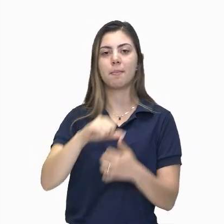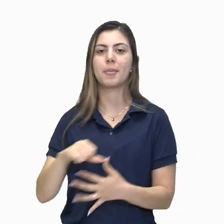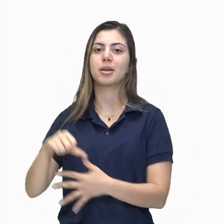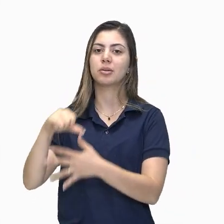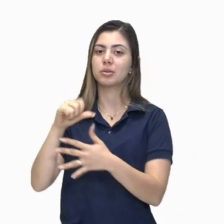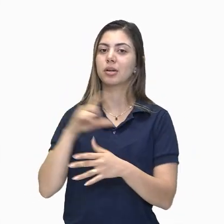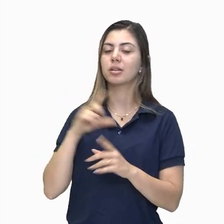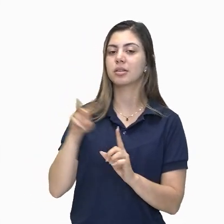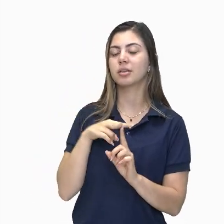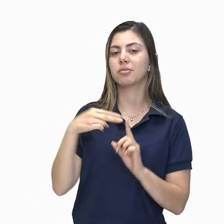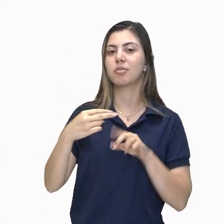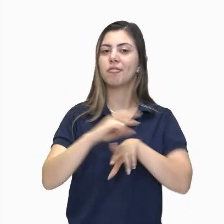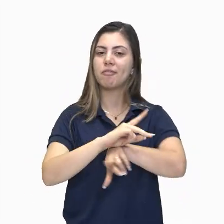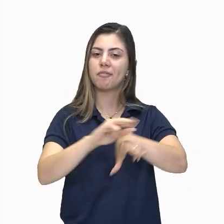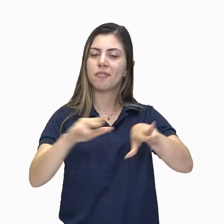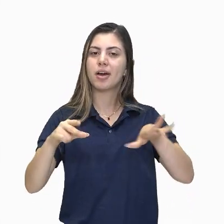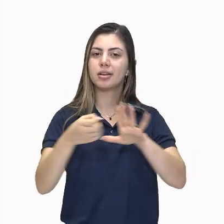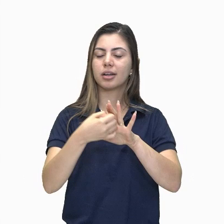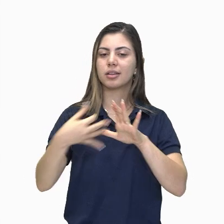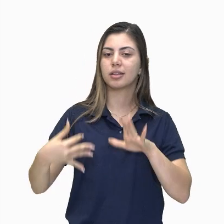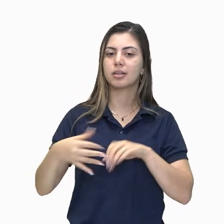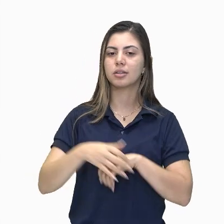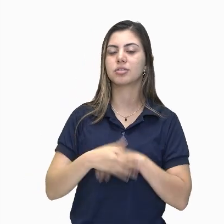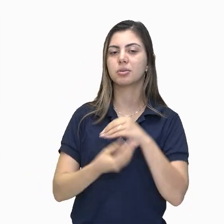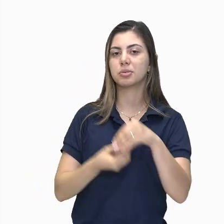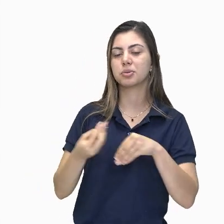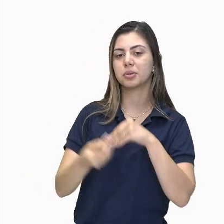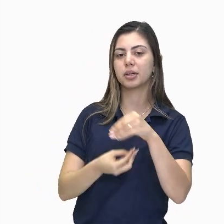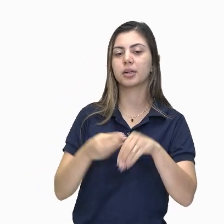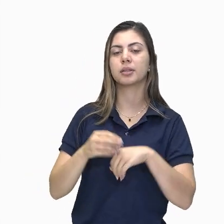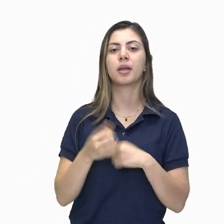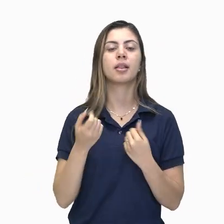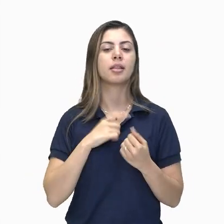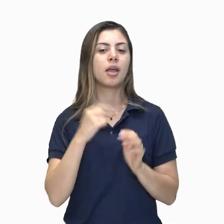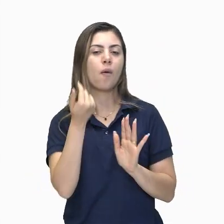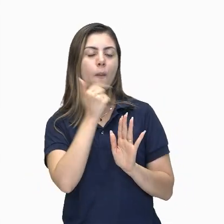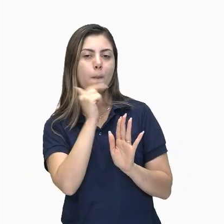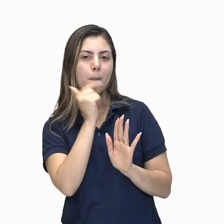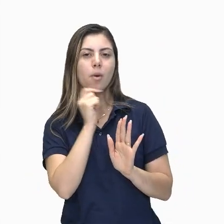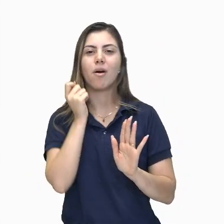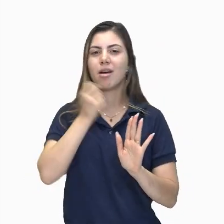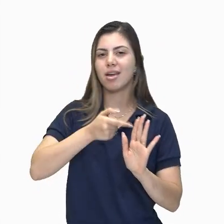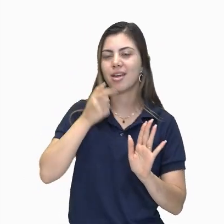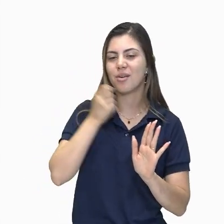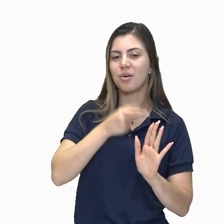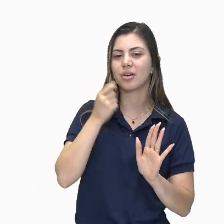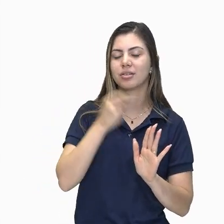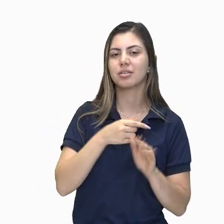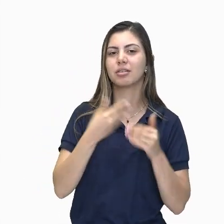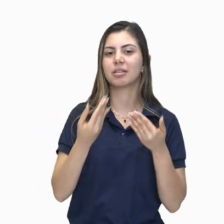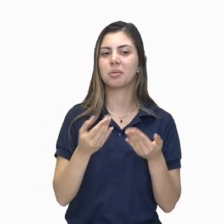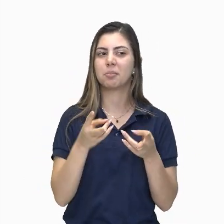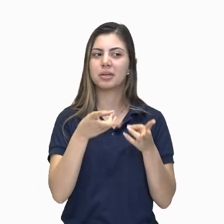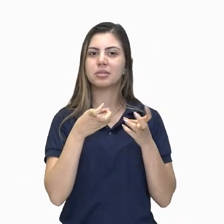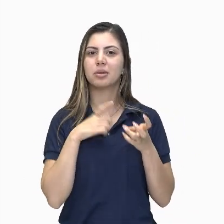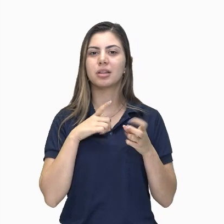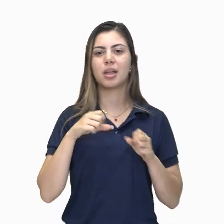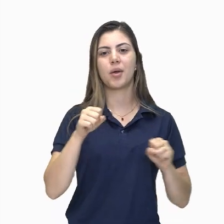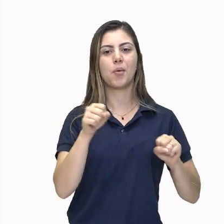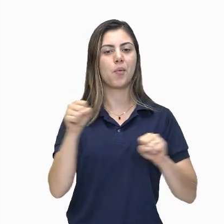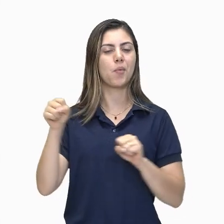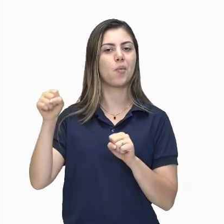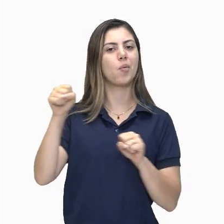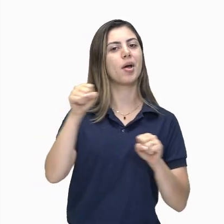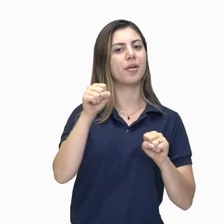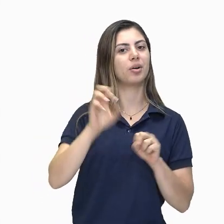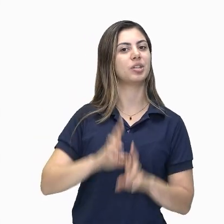suas diversidades e particularidades. Humor e ironia, desde o título, né? O herói sem nenhum caráter, já brinca com essa ideia de um